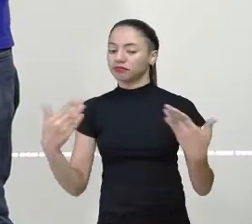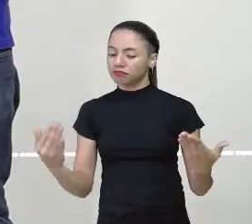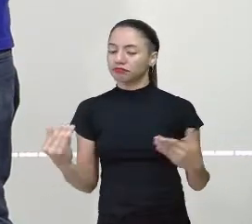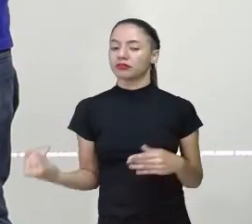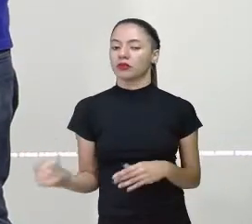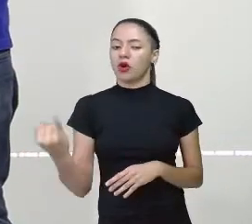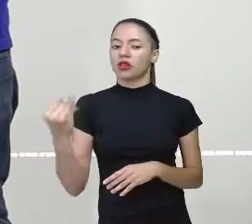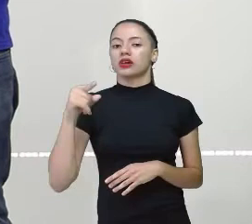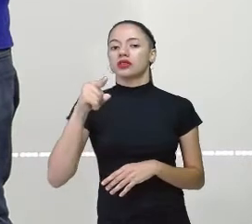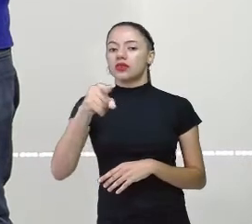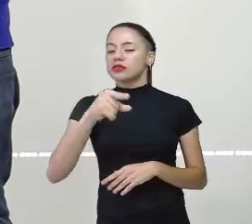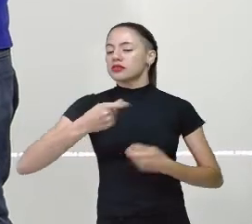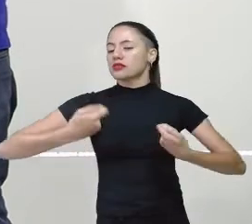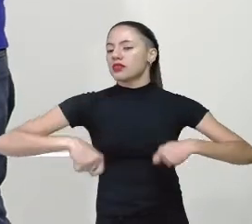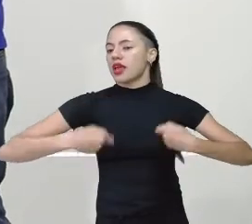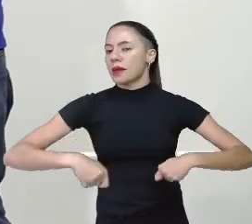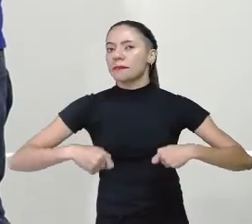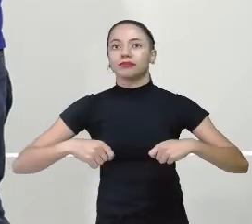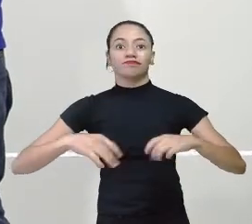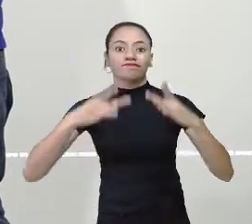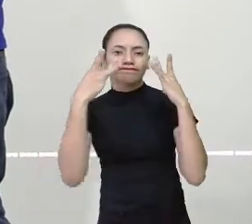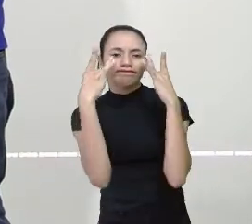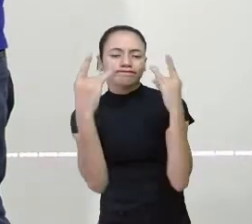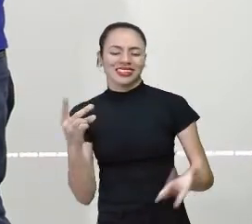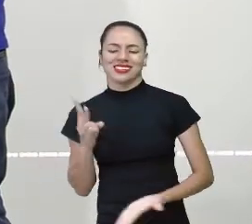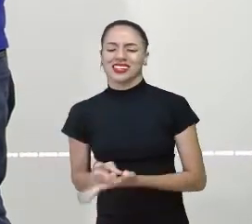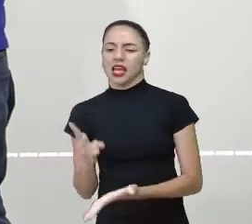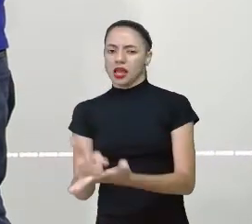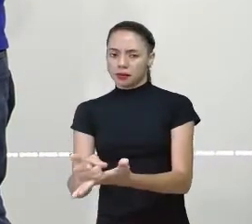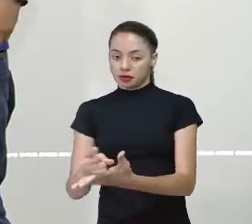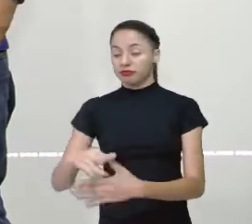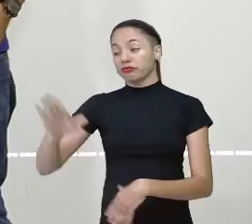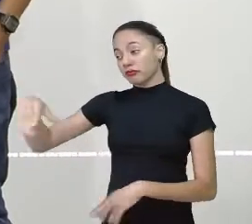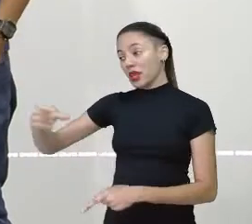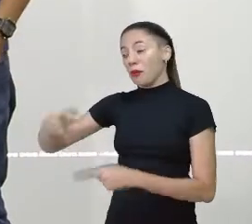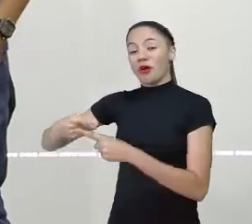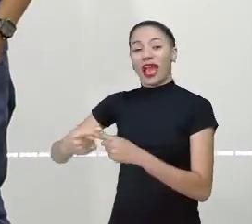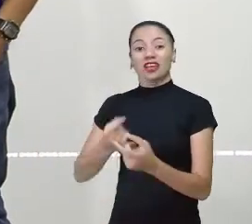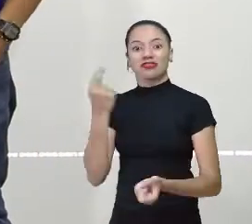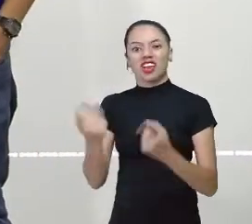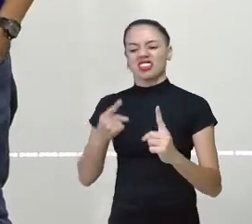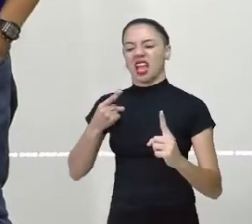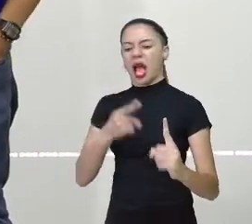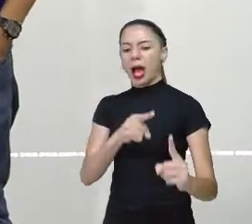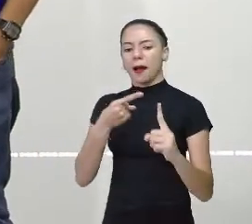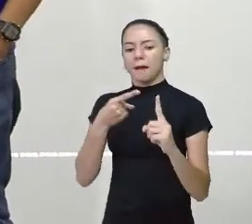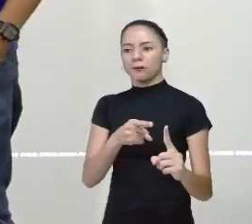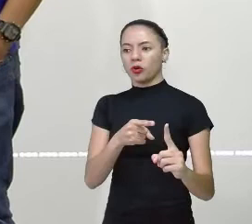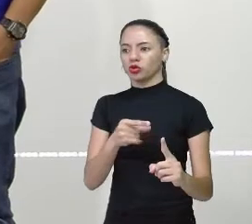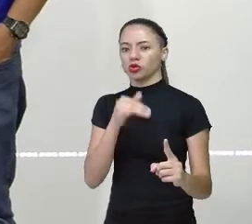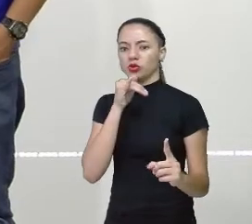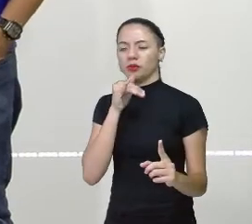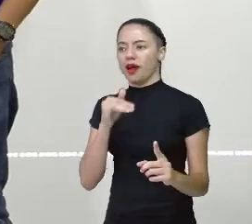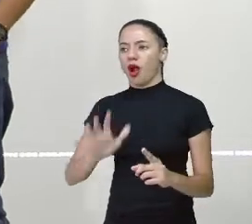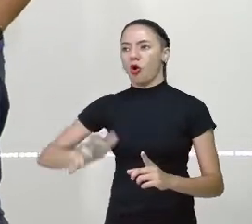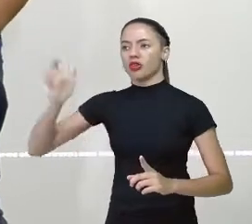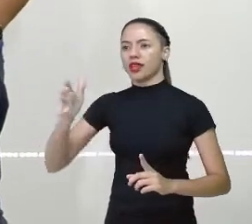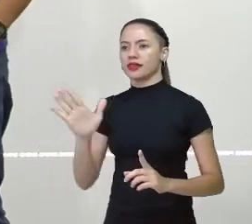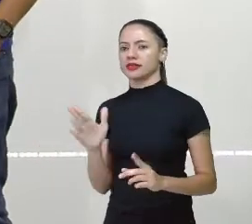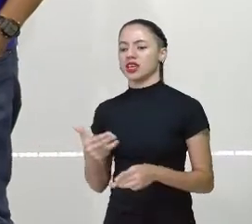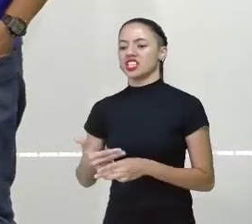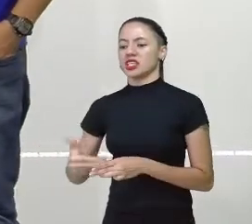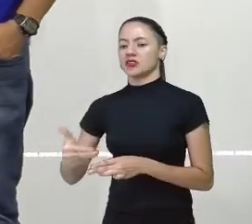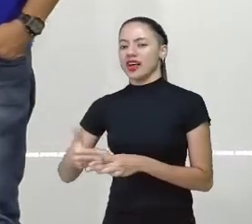mesmo estar atenta e atentos, beleza? Porque o abuso, às vezes, ele é bem sutil, né? Exatamente. Ele é uma coisa assim, bem escondida, bem disfarçada